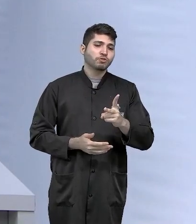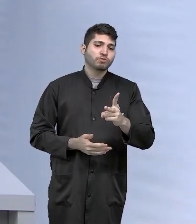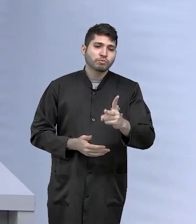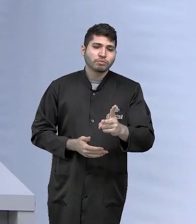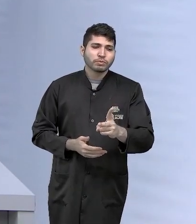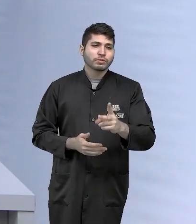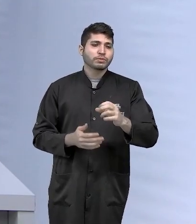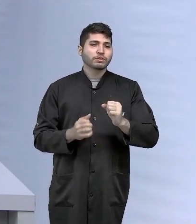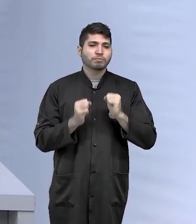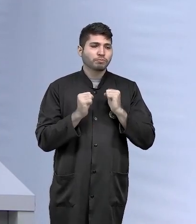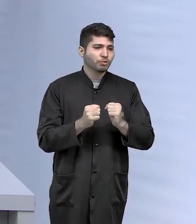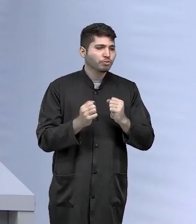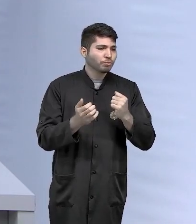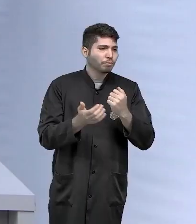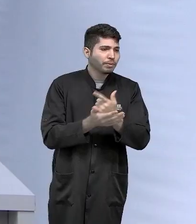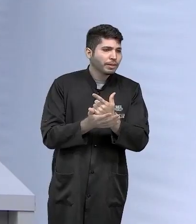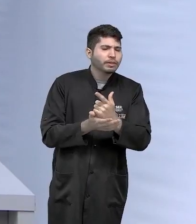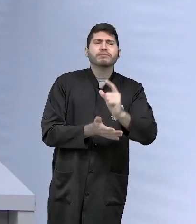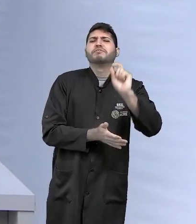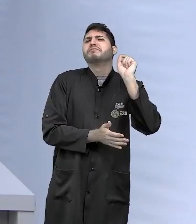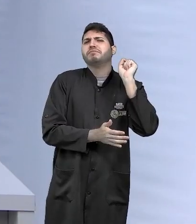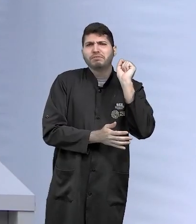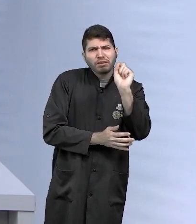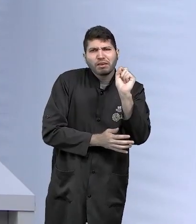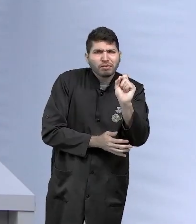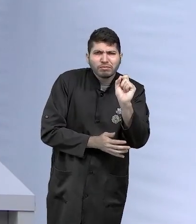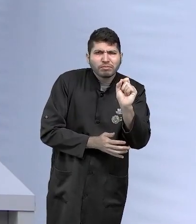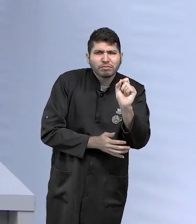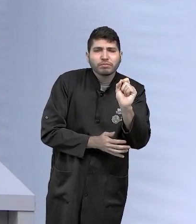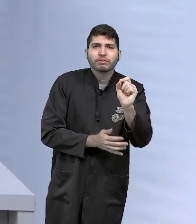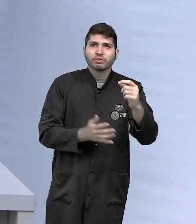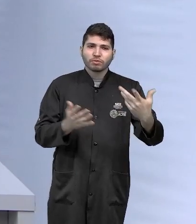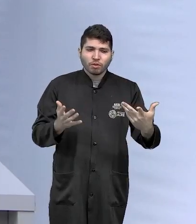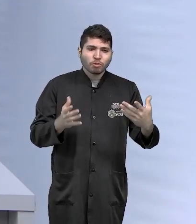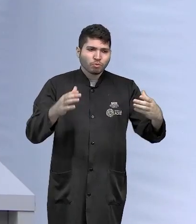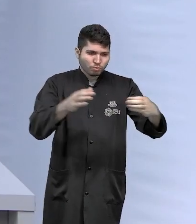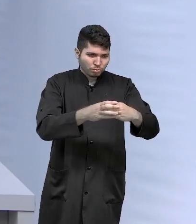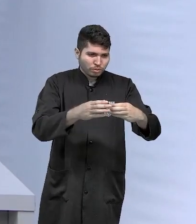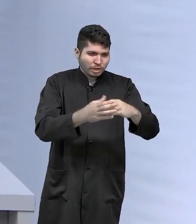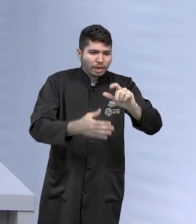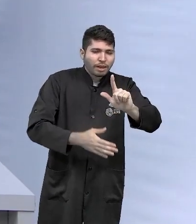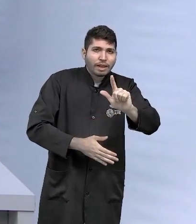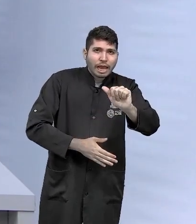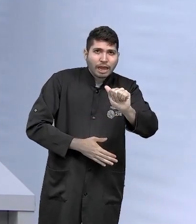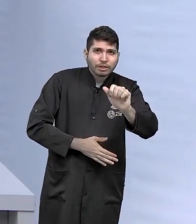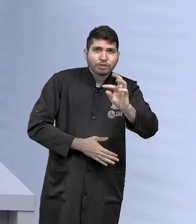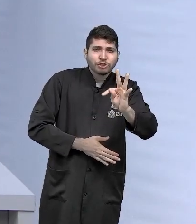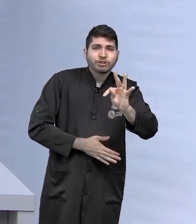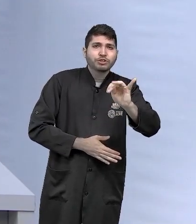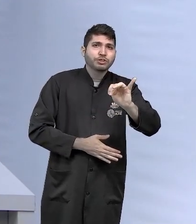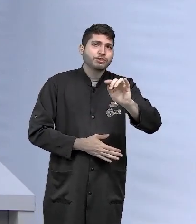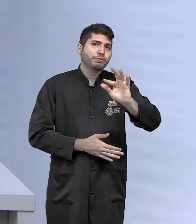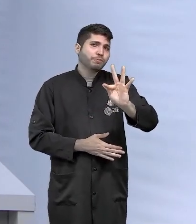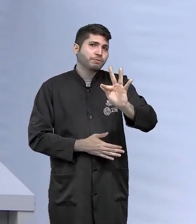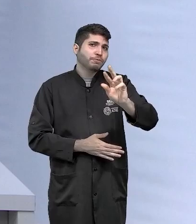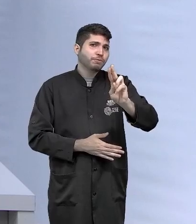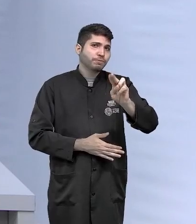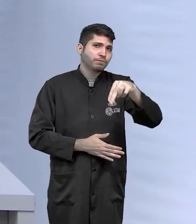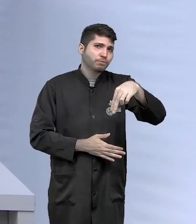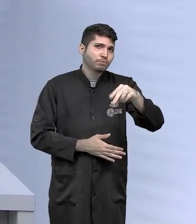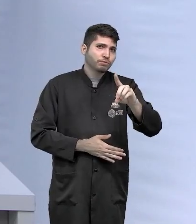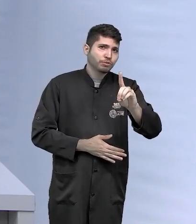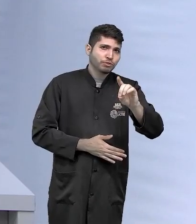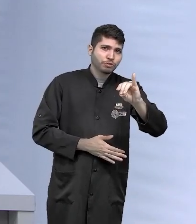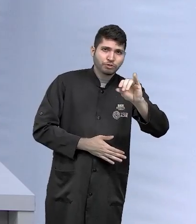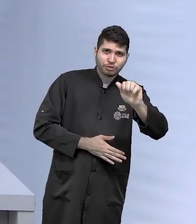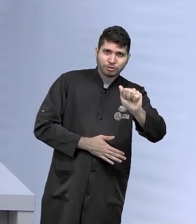chance de comprar terra, de ter terra? Os grandes latifundiários. Lá atrás, e foi passada a terra